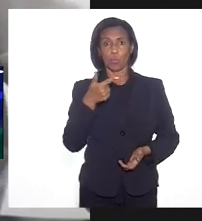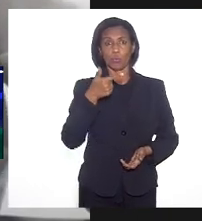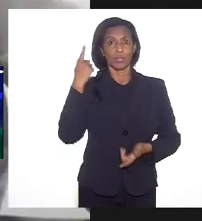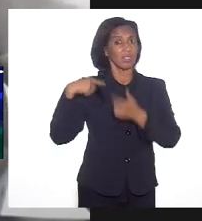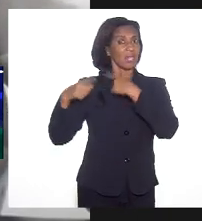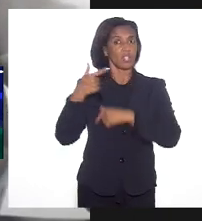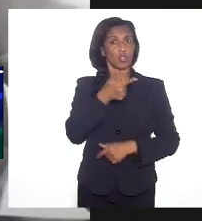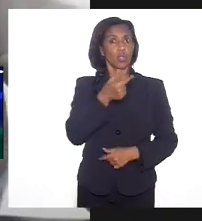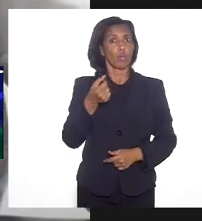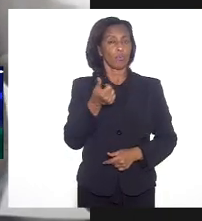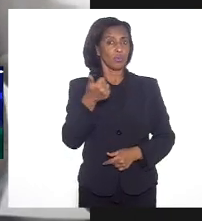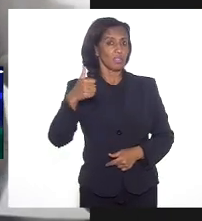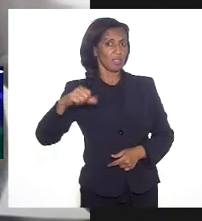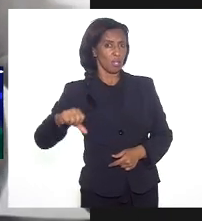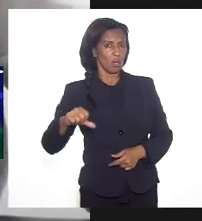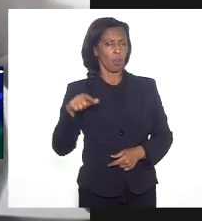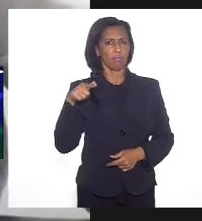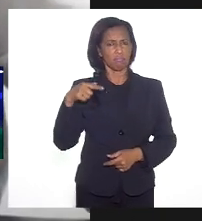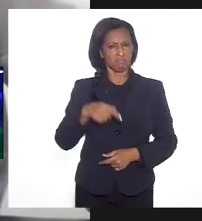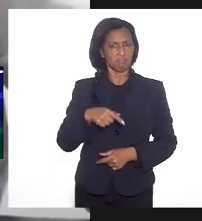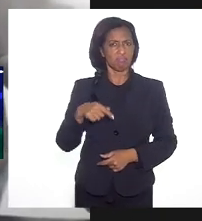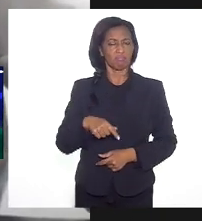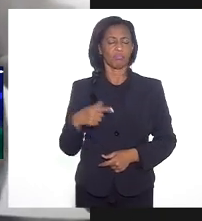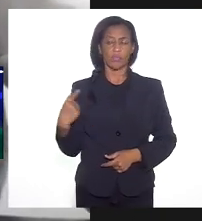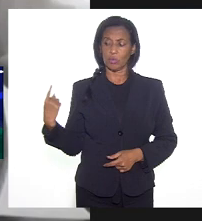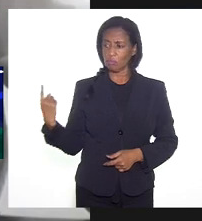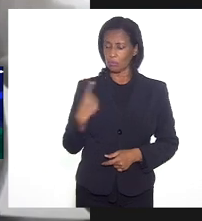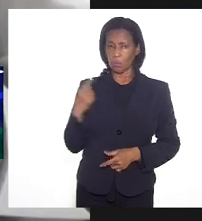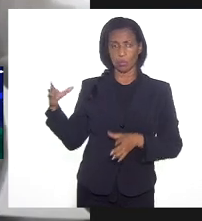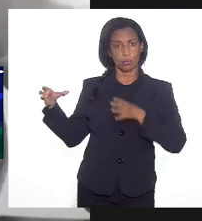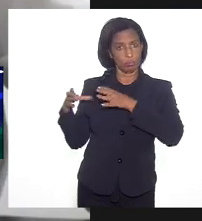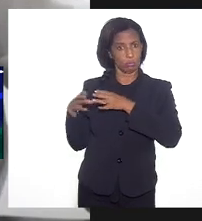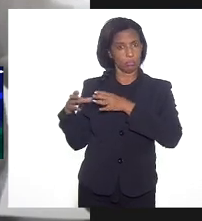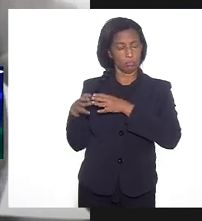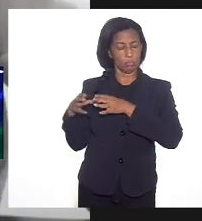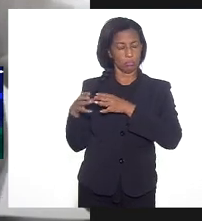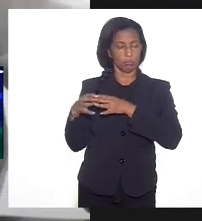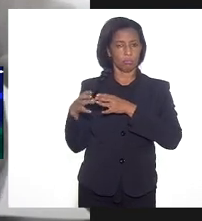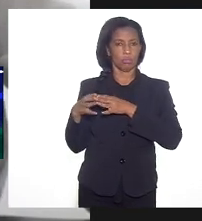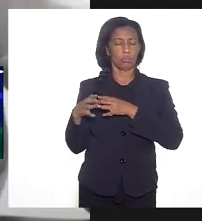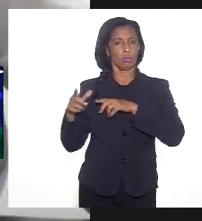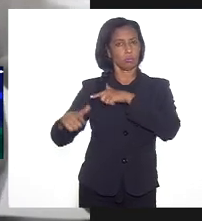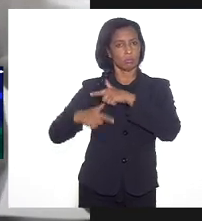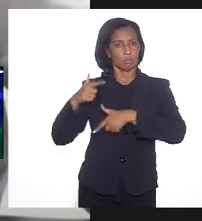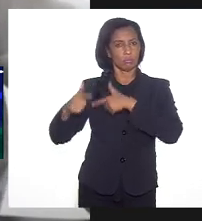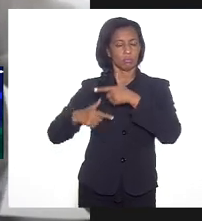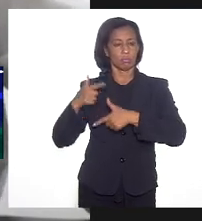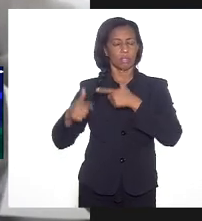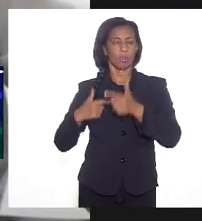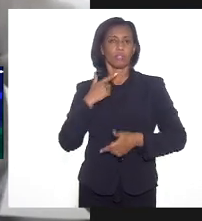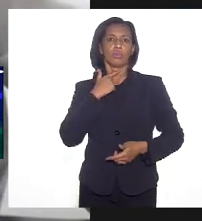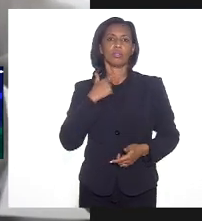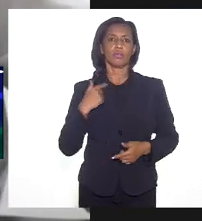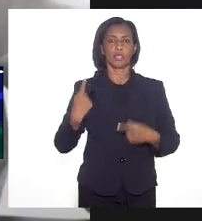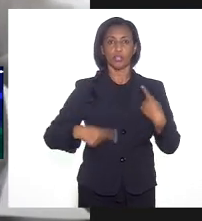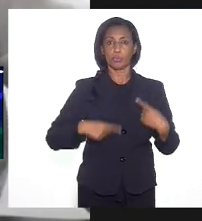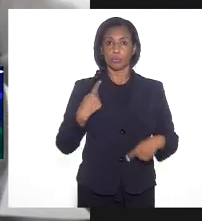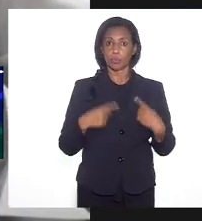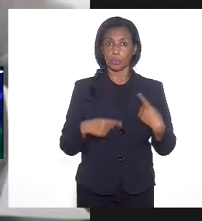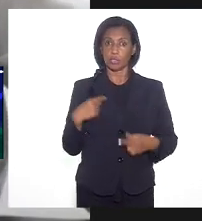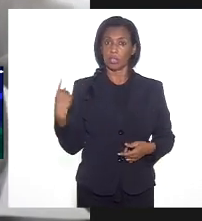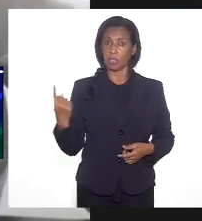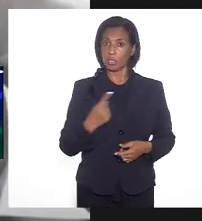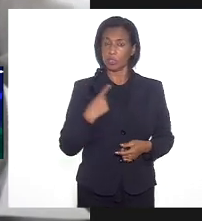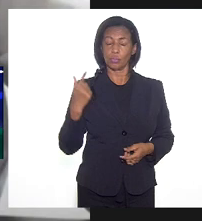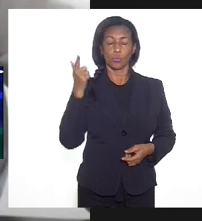2019 e foi através da gente da nossa desburocratização da nossa vontade política que